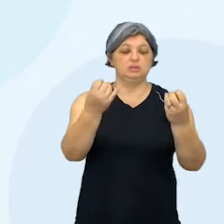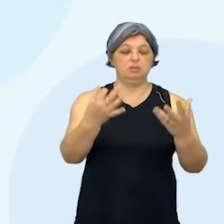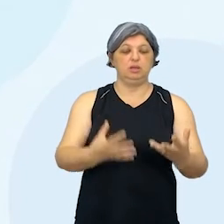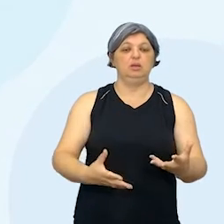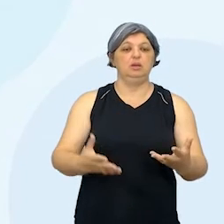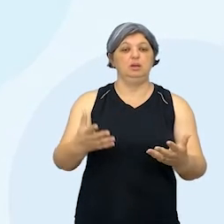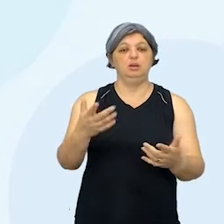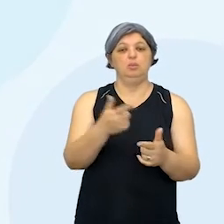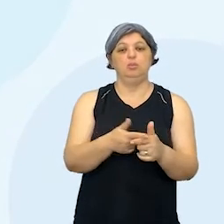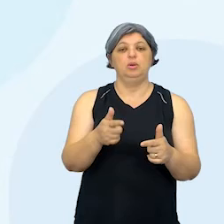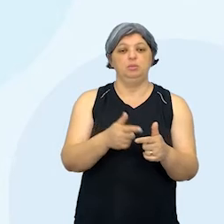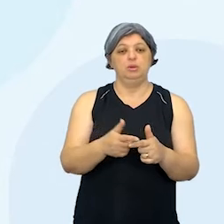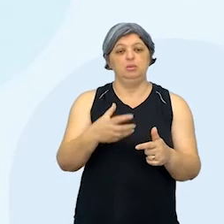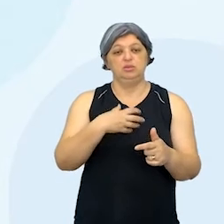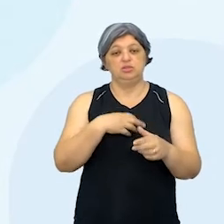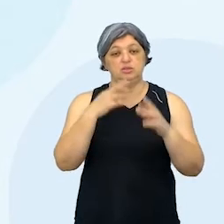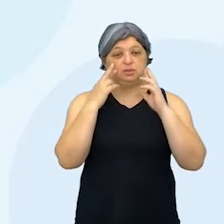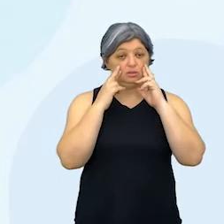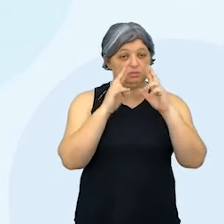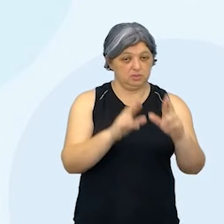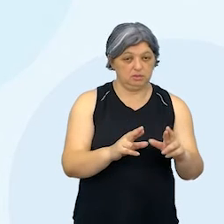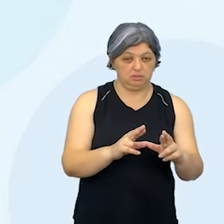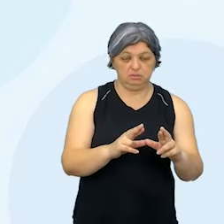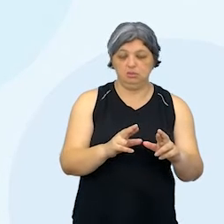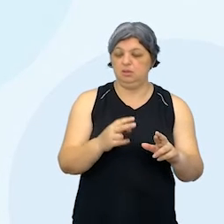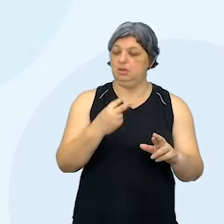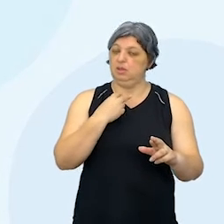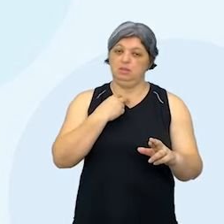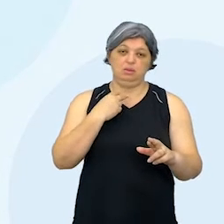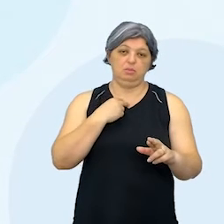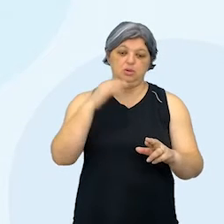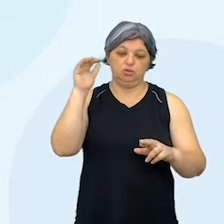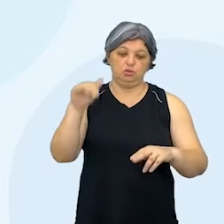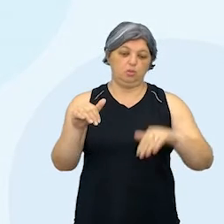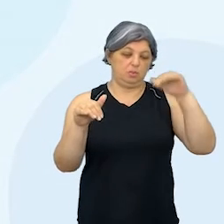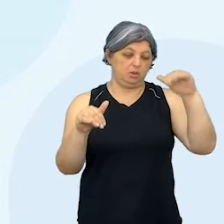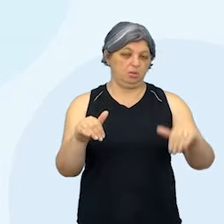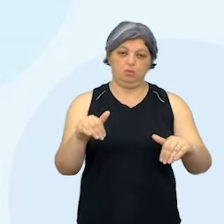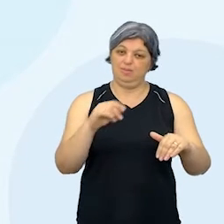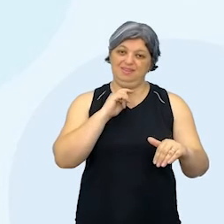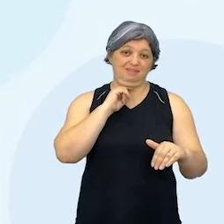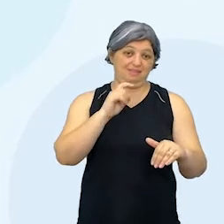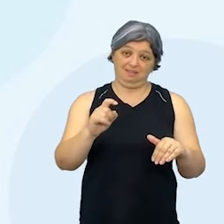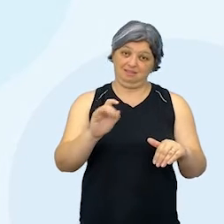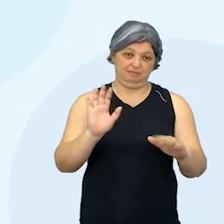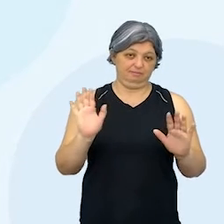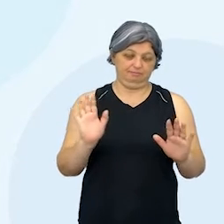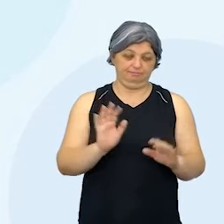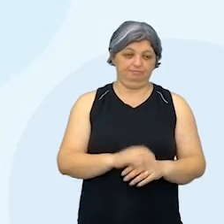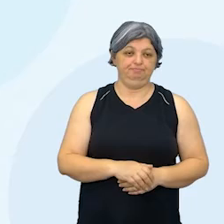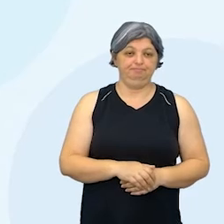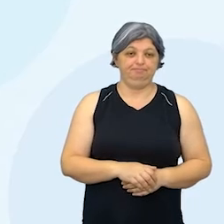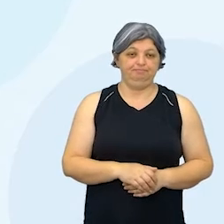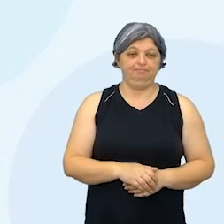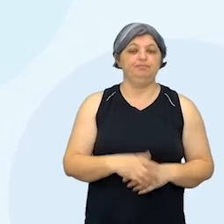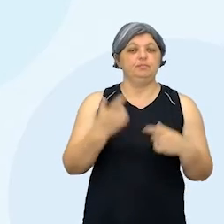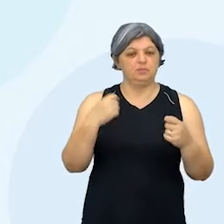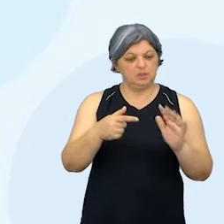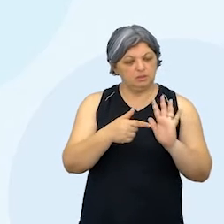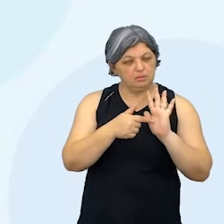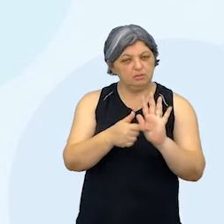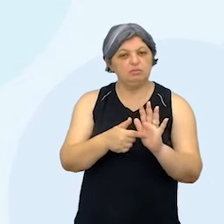forma respeitosa, inclui não culpar ninguém, que é o que a gente está tematizando aqui, né? Exatamente. Expor o que eu